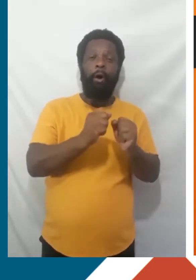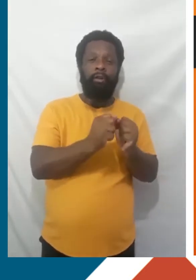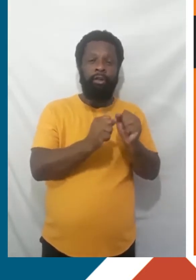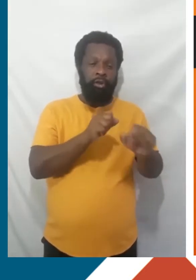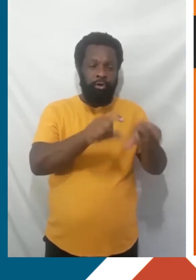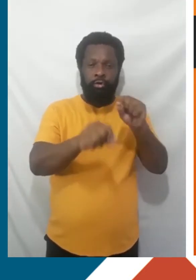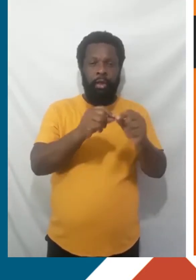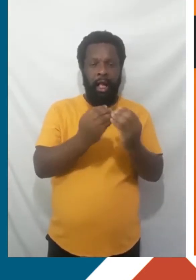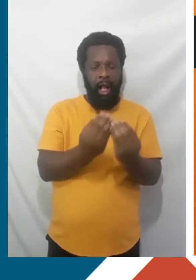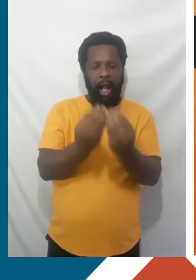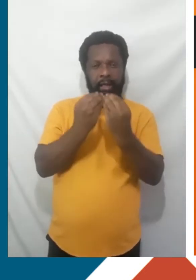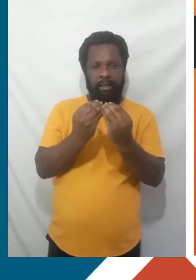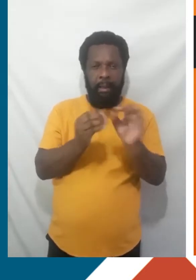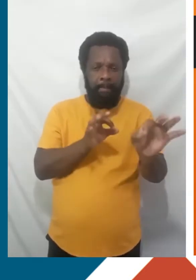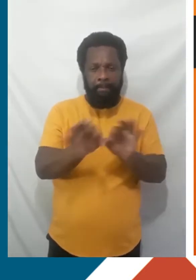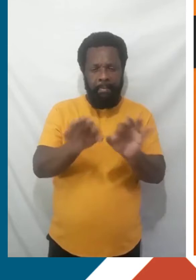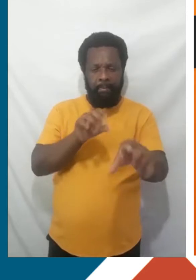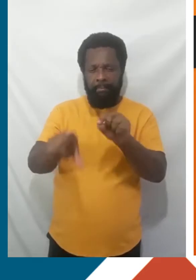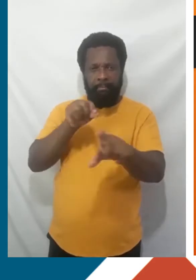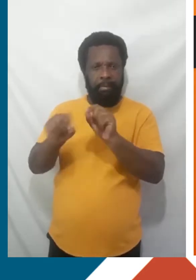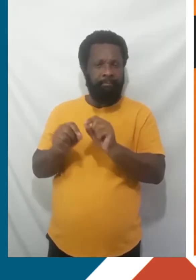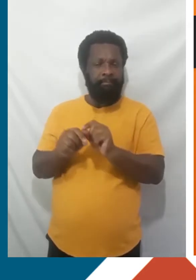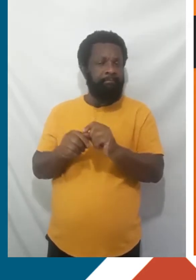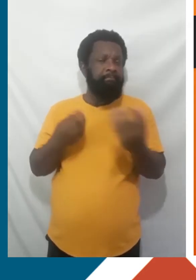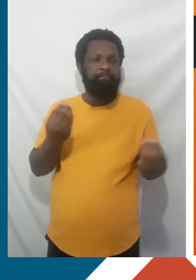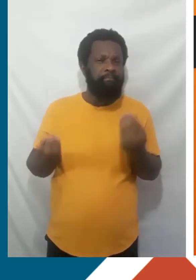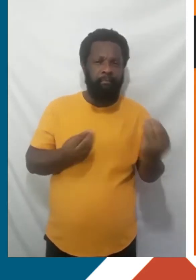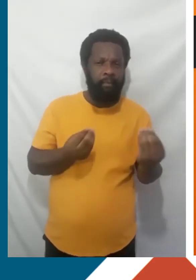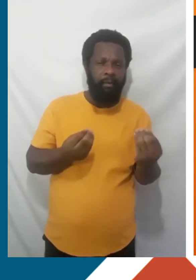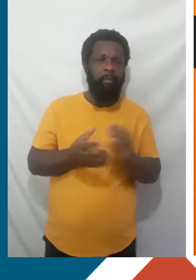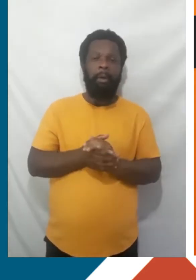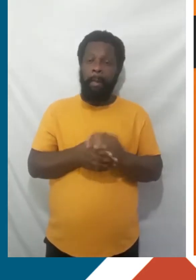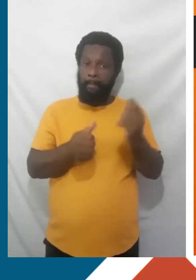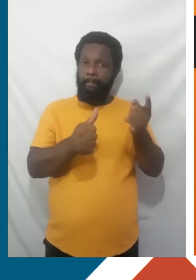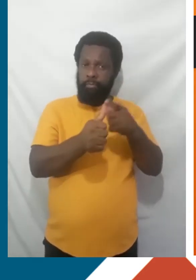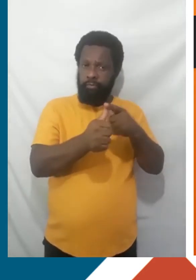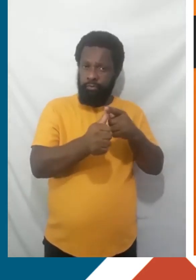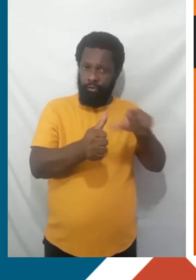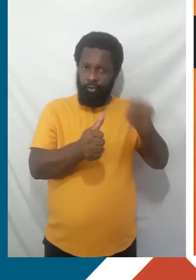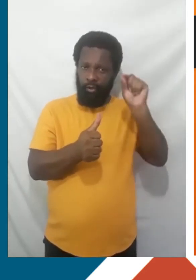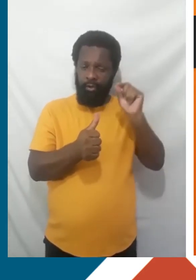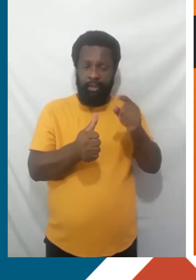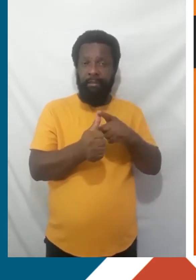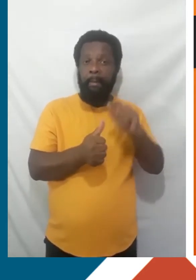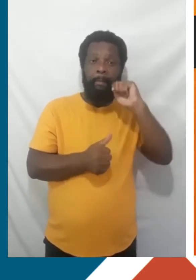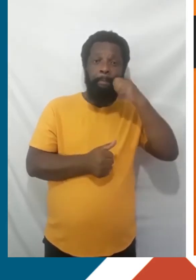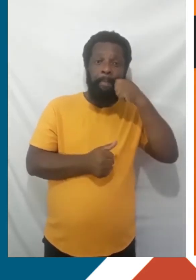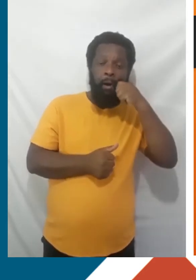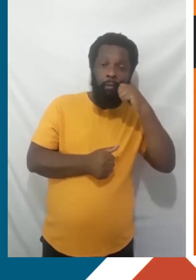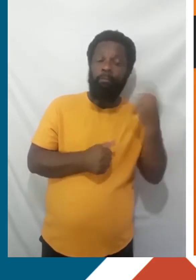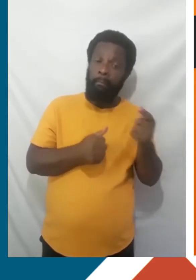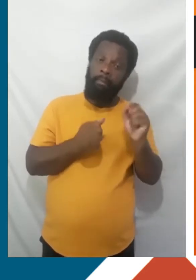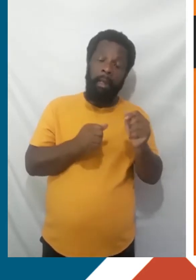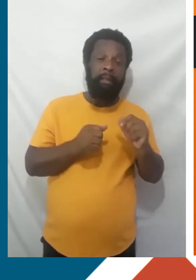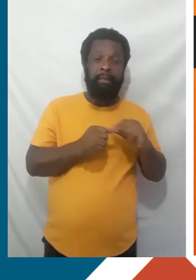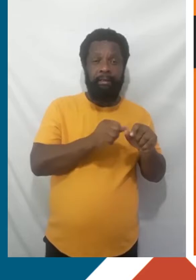possível compor o sanduíche que desejava comer. Essa composição consistia inicialmente na escolha do tipo